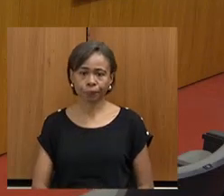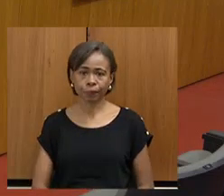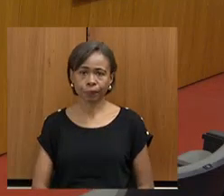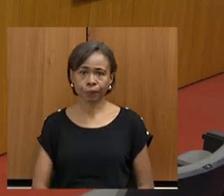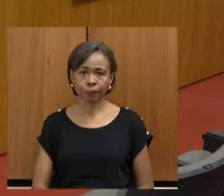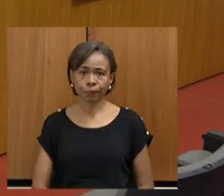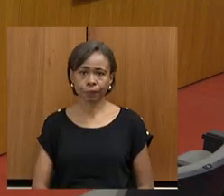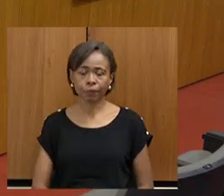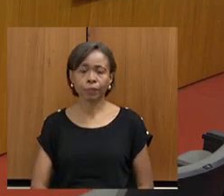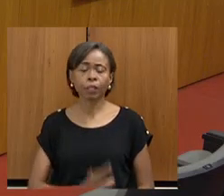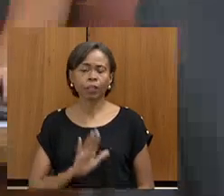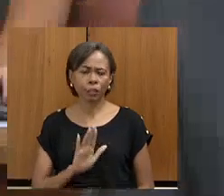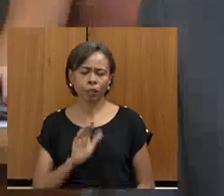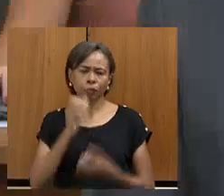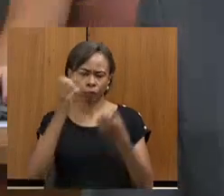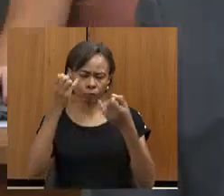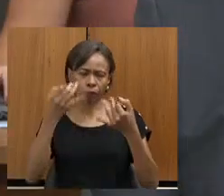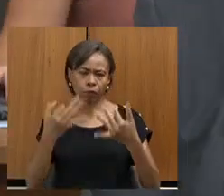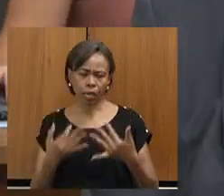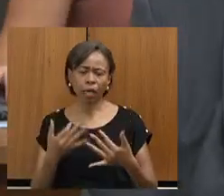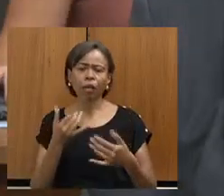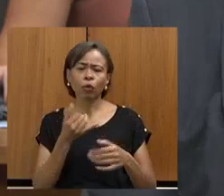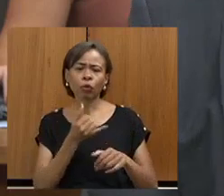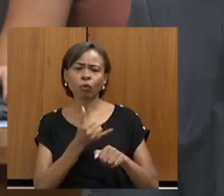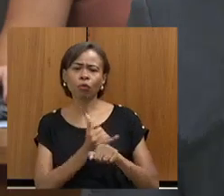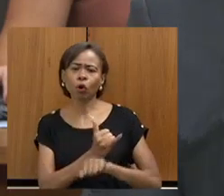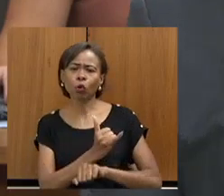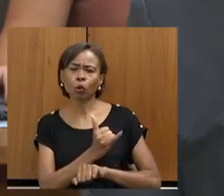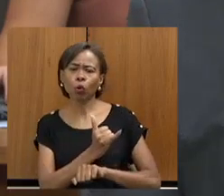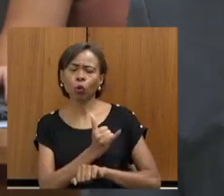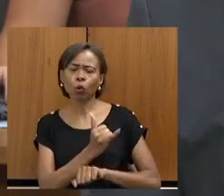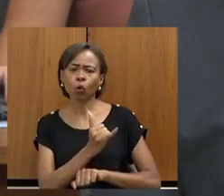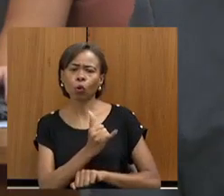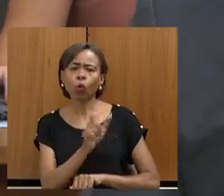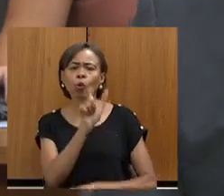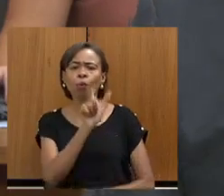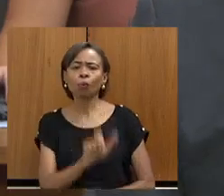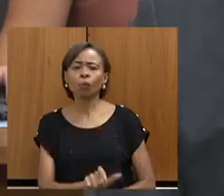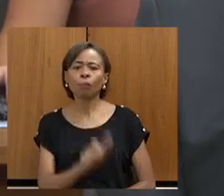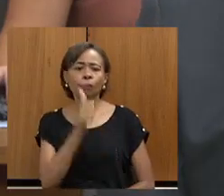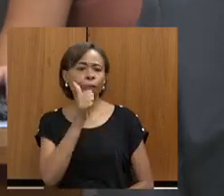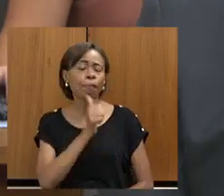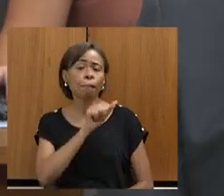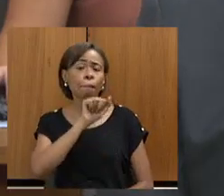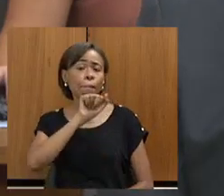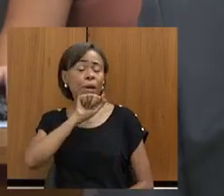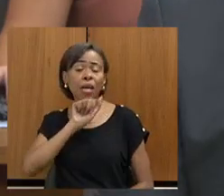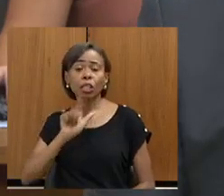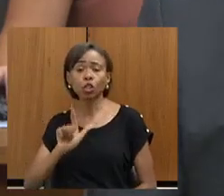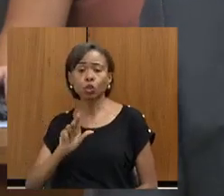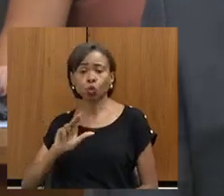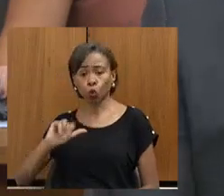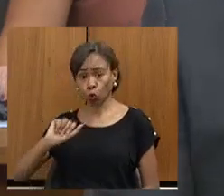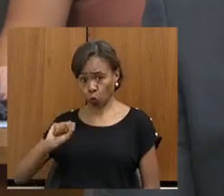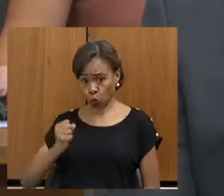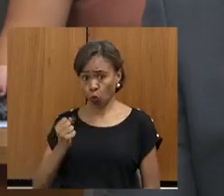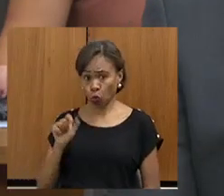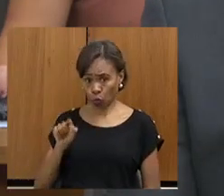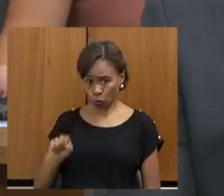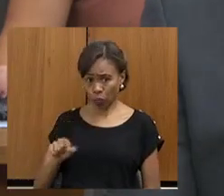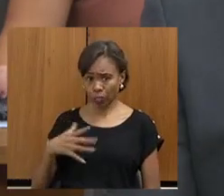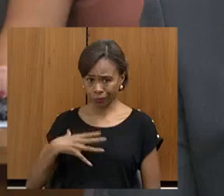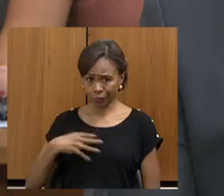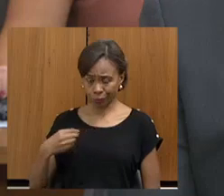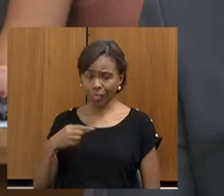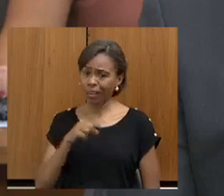Só justificar também a ausência da mãe do Lucas, não pôde estar